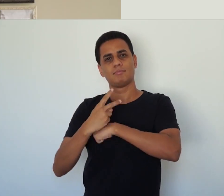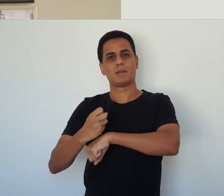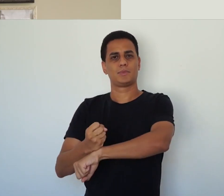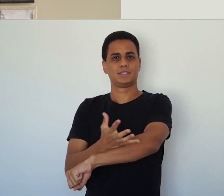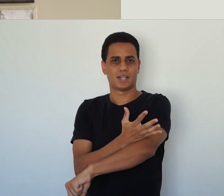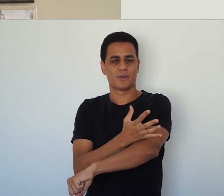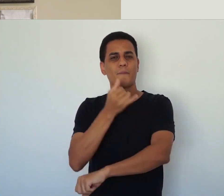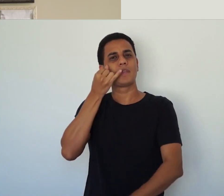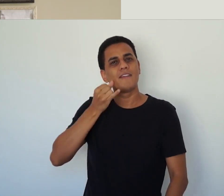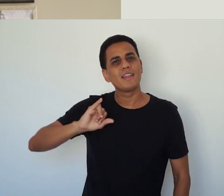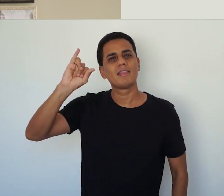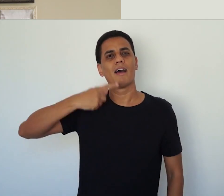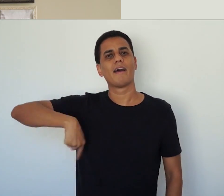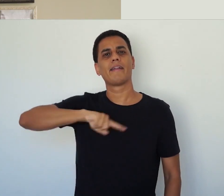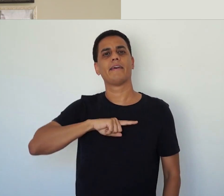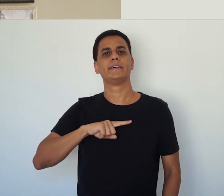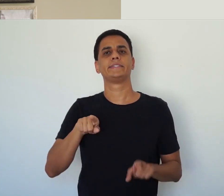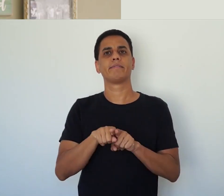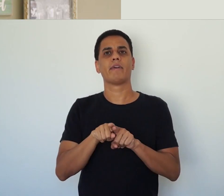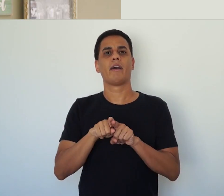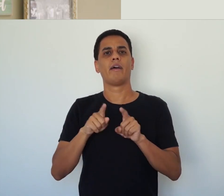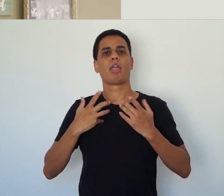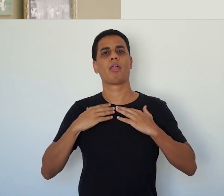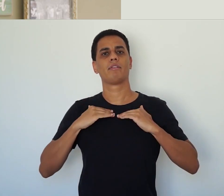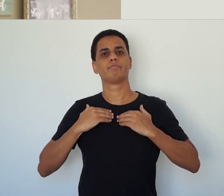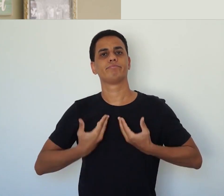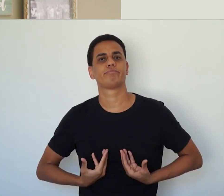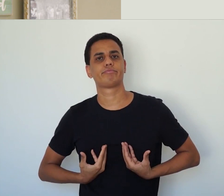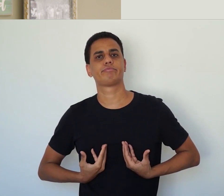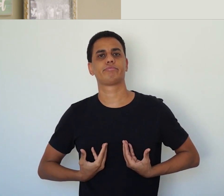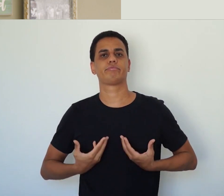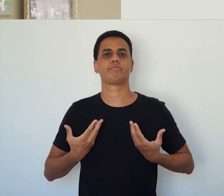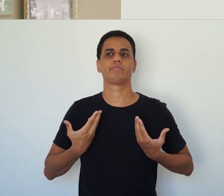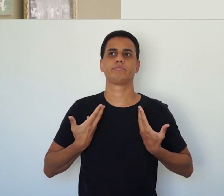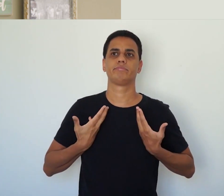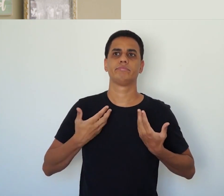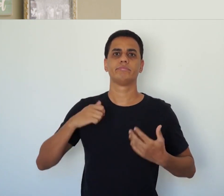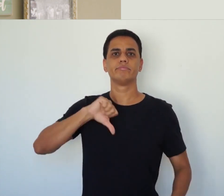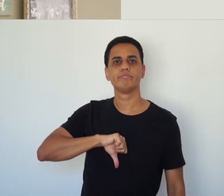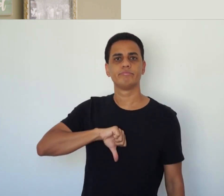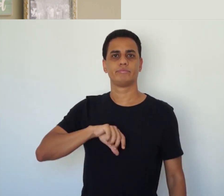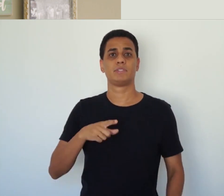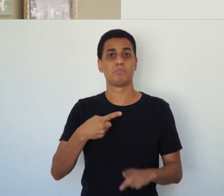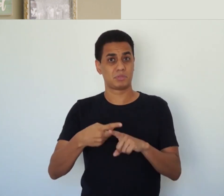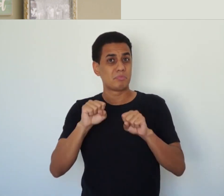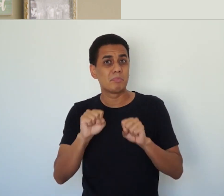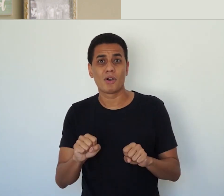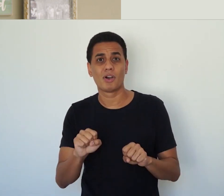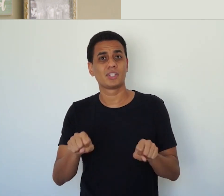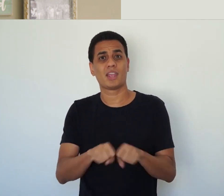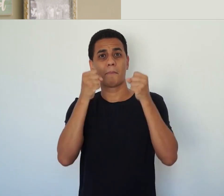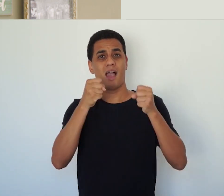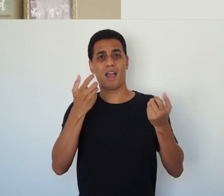a nível das nossas emoções para que nós não nos abatamos. Eu queria chamar a sua atenção para ver como nós podemos ser atingidos e como isso pode ser